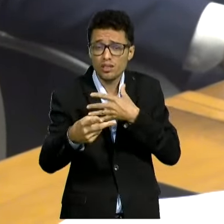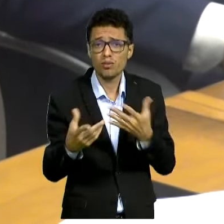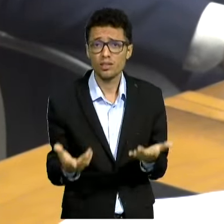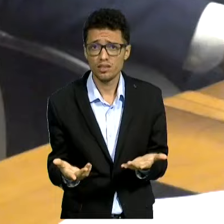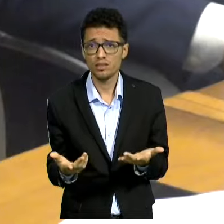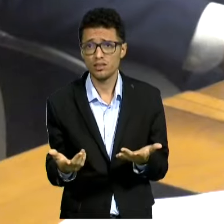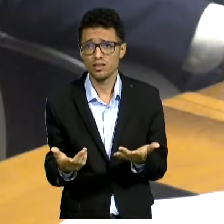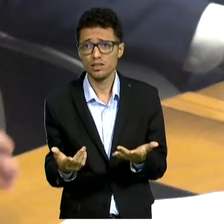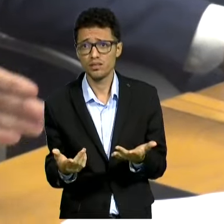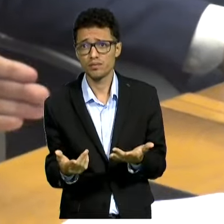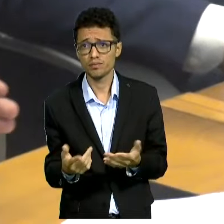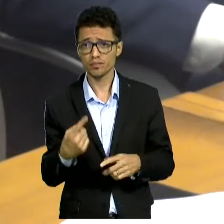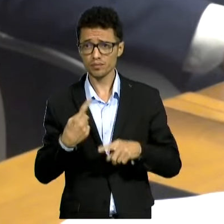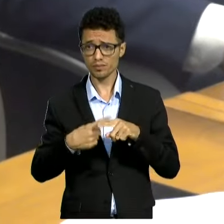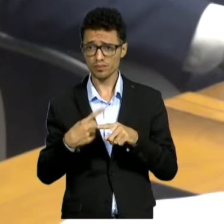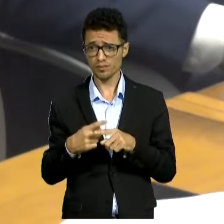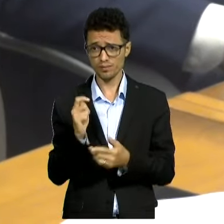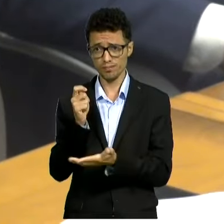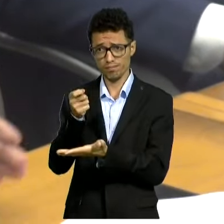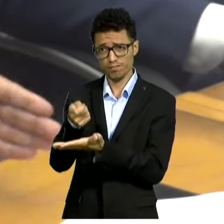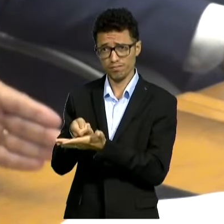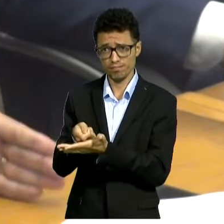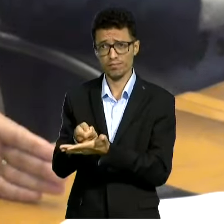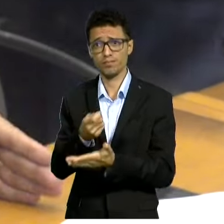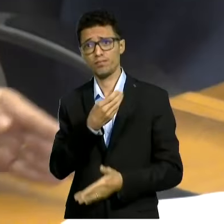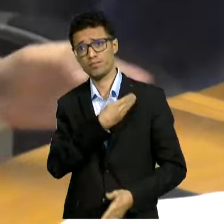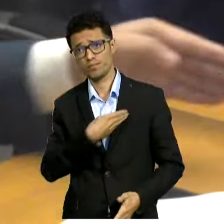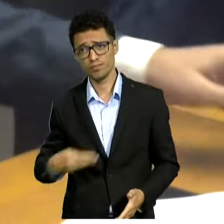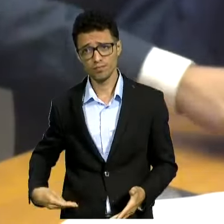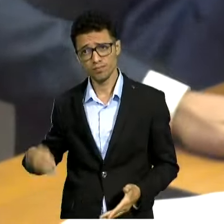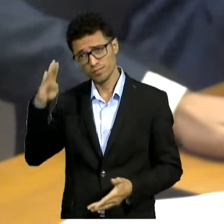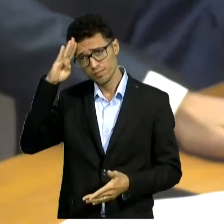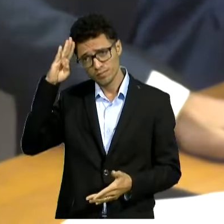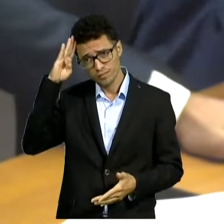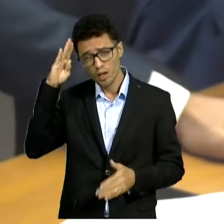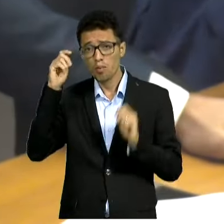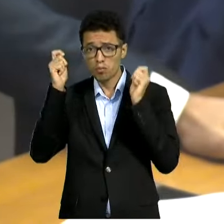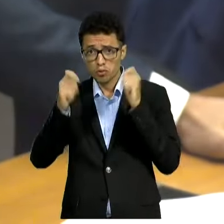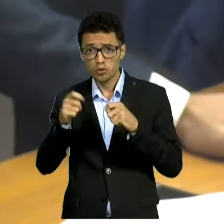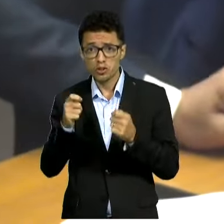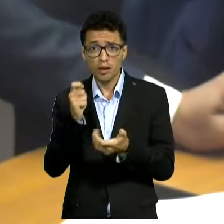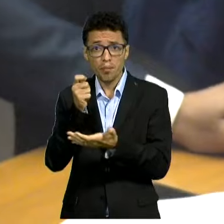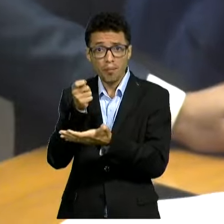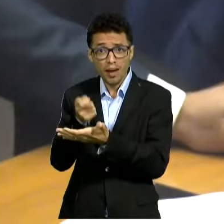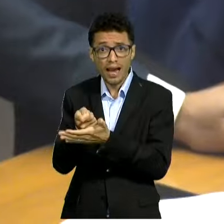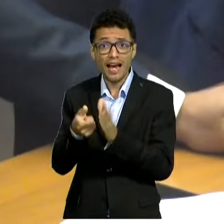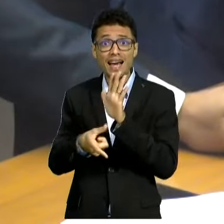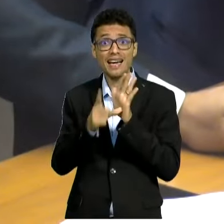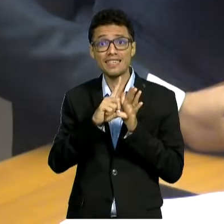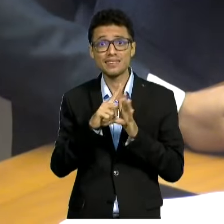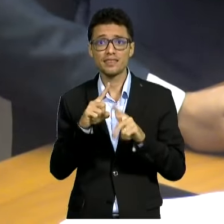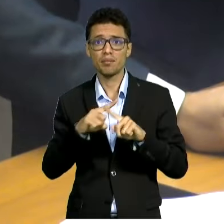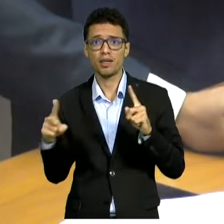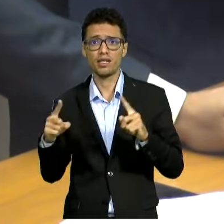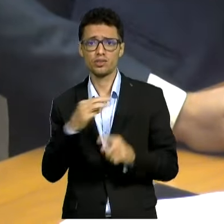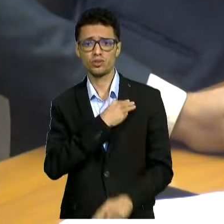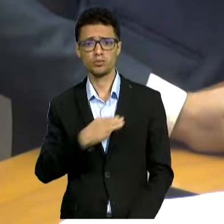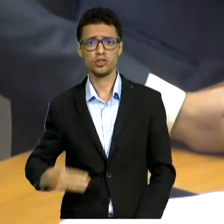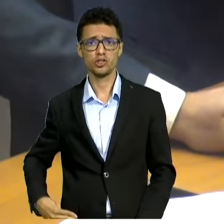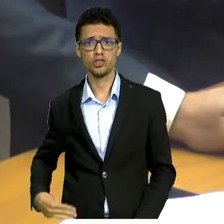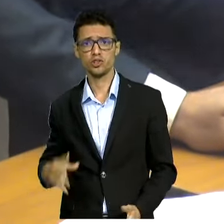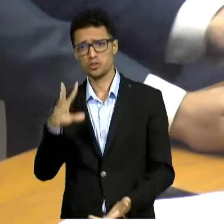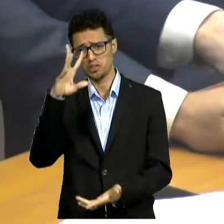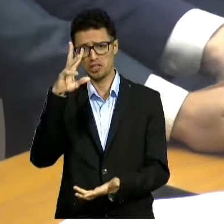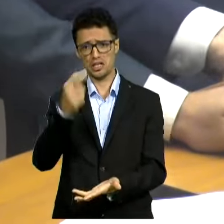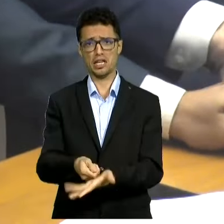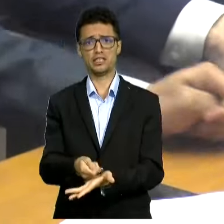Brandão havia autorizado podia ter sido realizado antes, não fosse a decisão desastrada do ministro Cássio, não fosse a